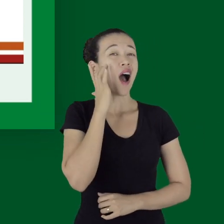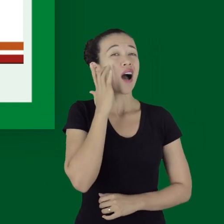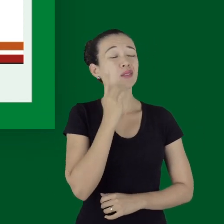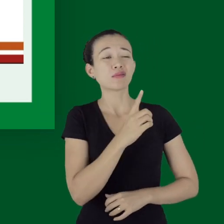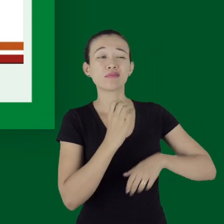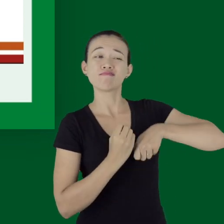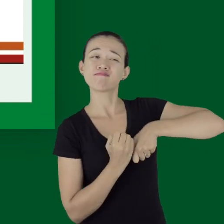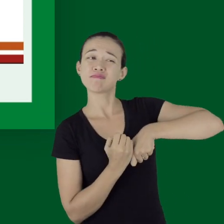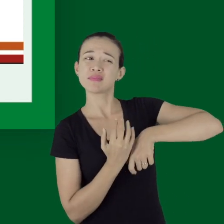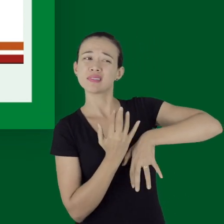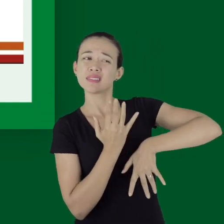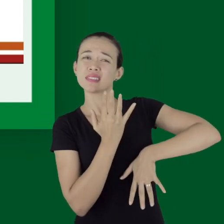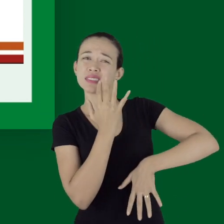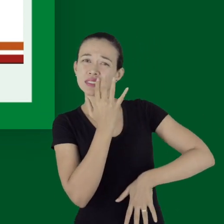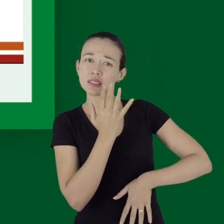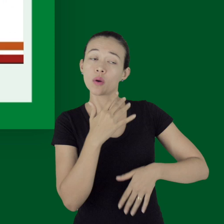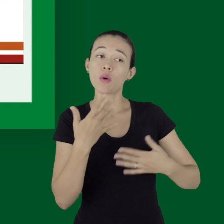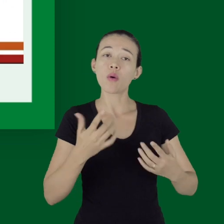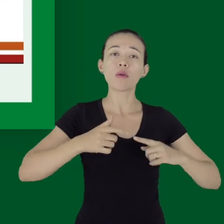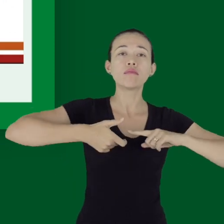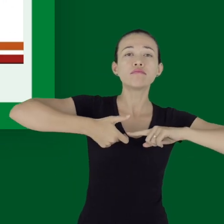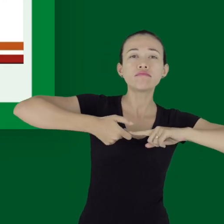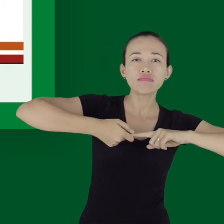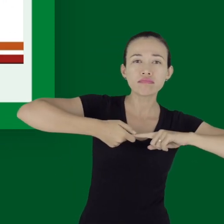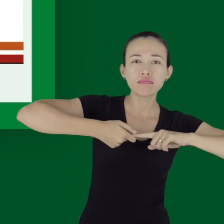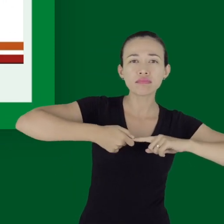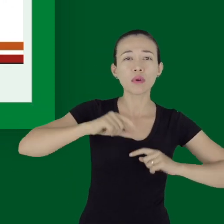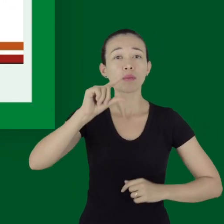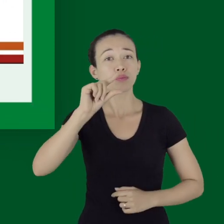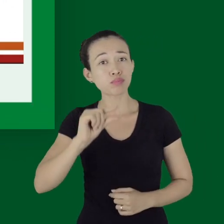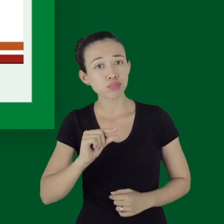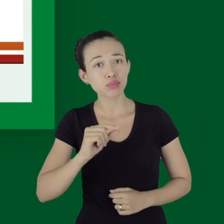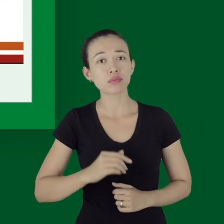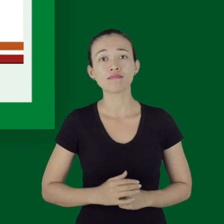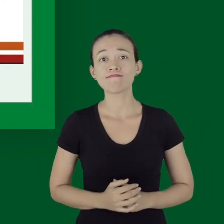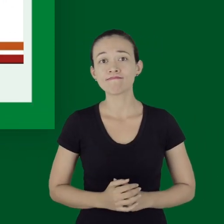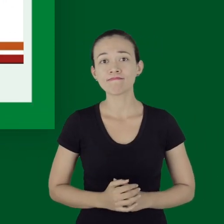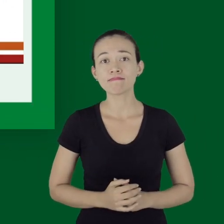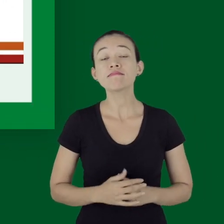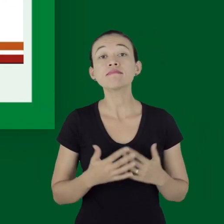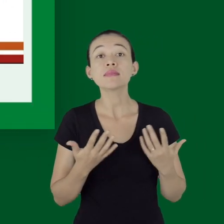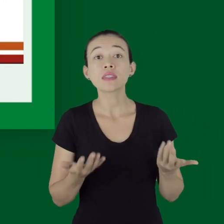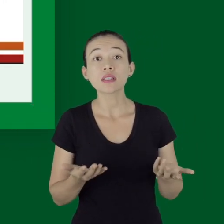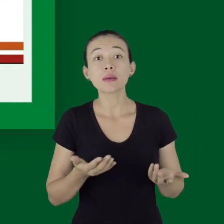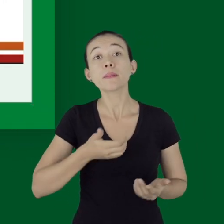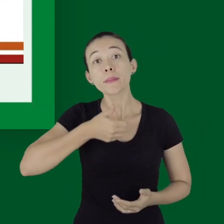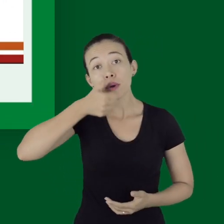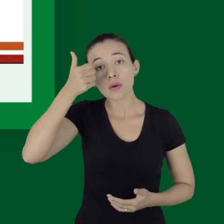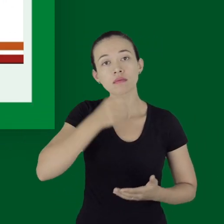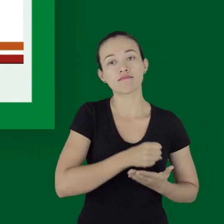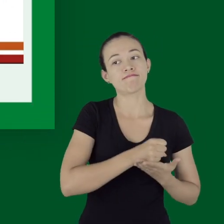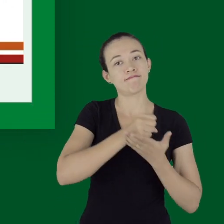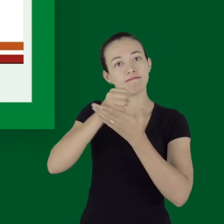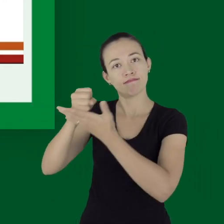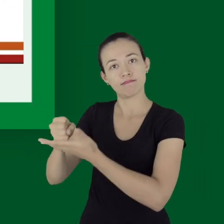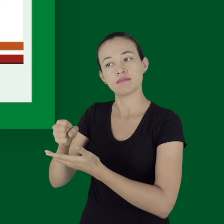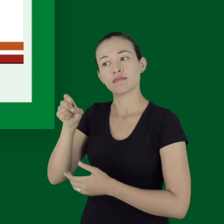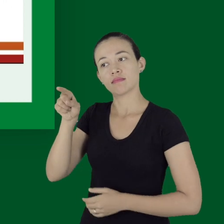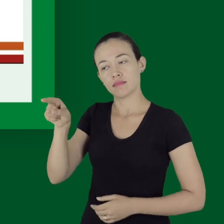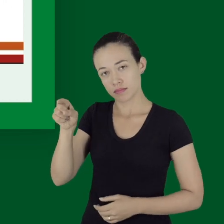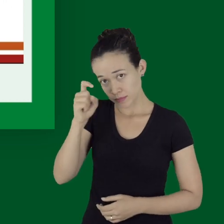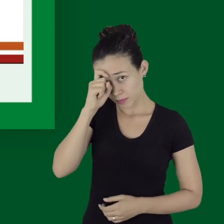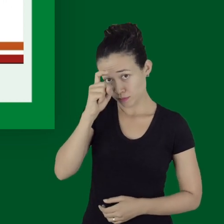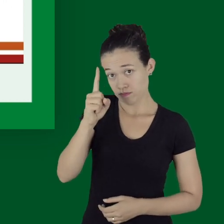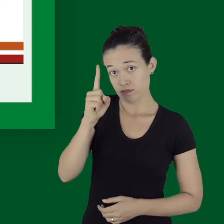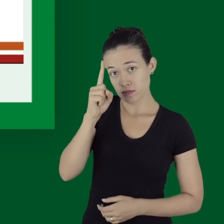uma infecção, acho que é por uma hipoperfusão. Na dúvida, o diagnóstico definitivo é sempre em ambiente hospitalar. Então,